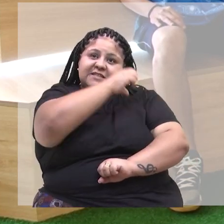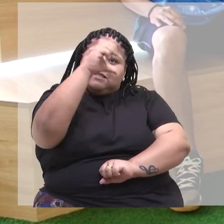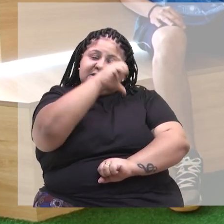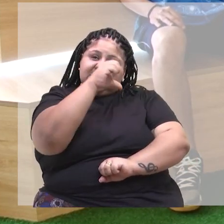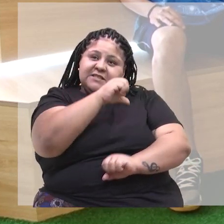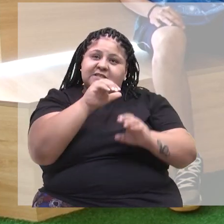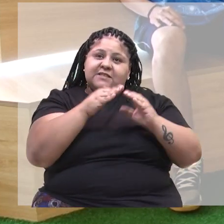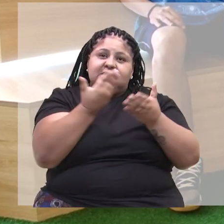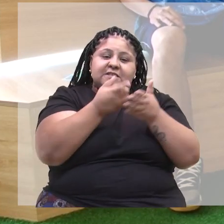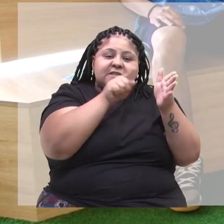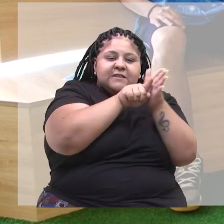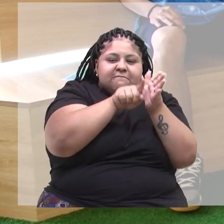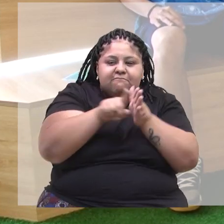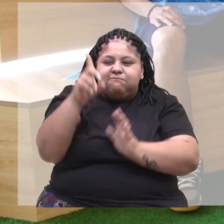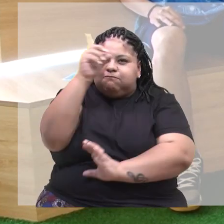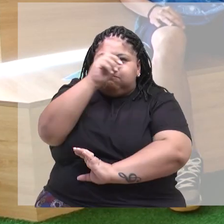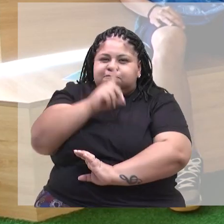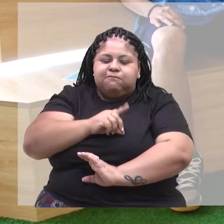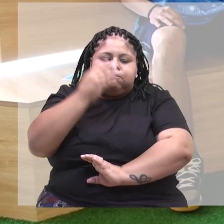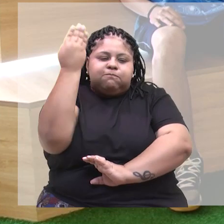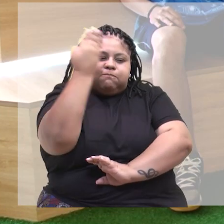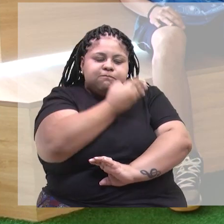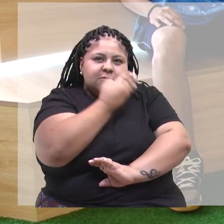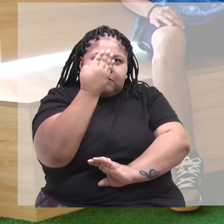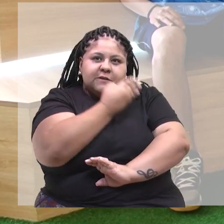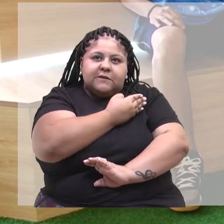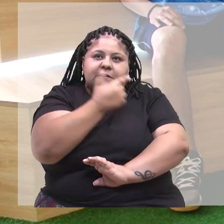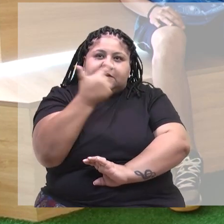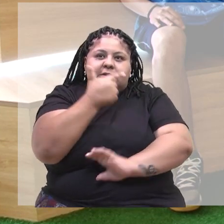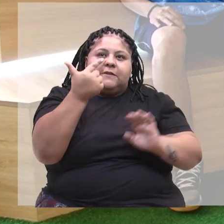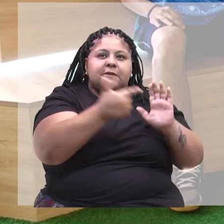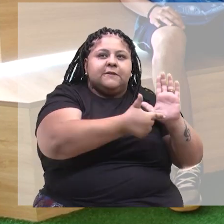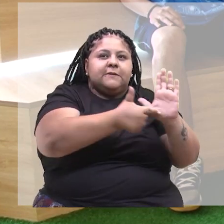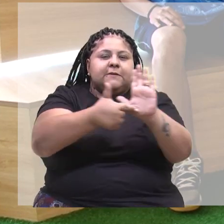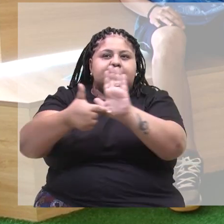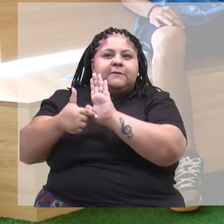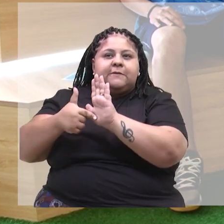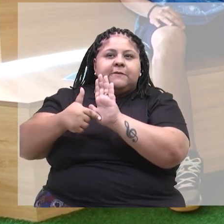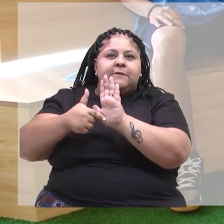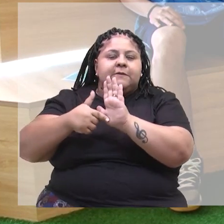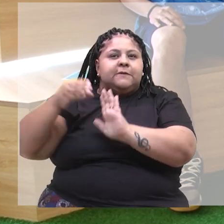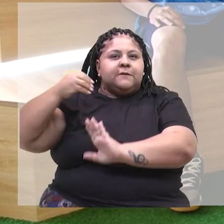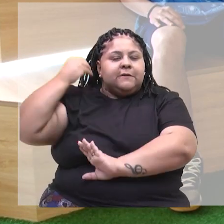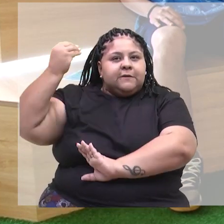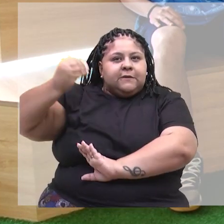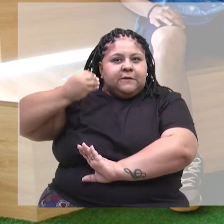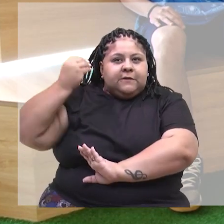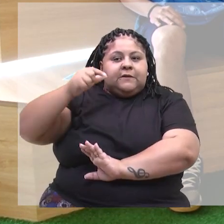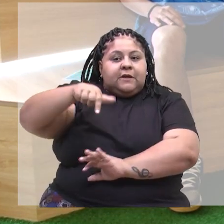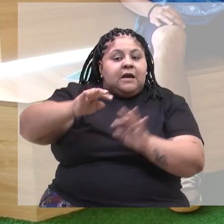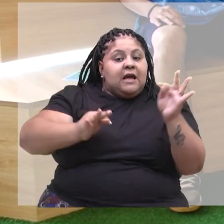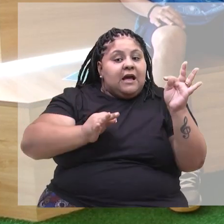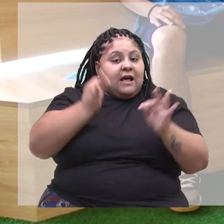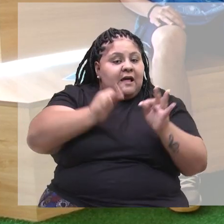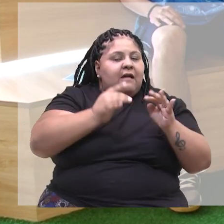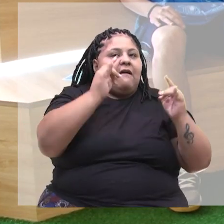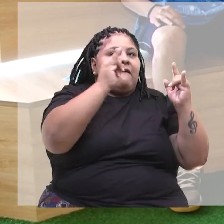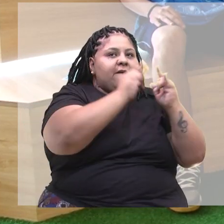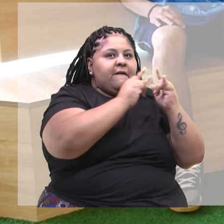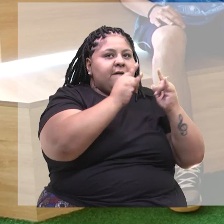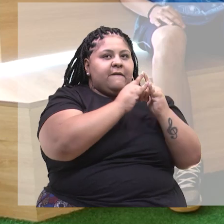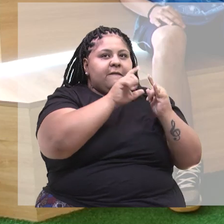9º ano da escola que pesquisaram sobre deficiências invisíveis na 2ª Mostra Científica e Tecnológica Júnior aqui da